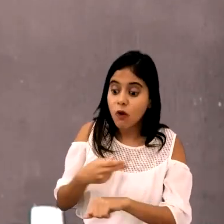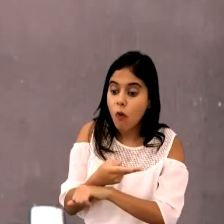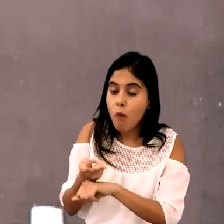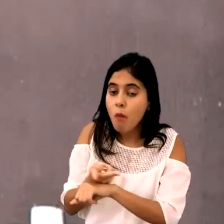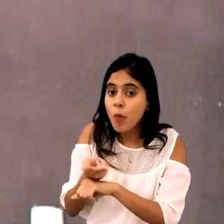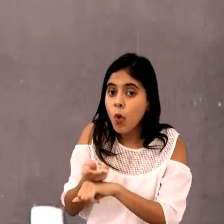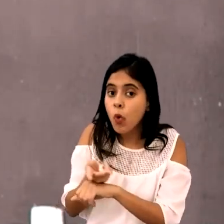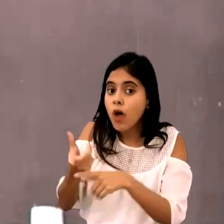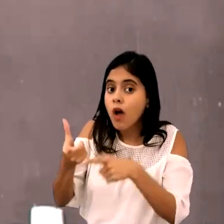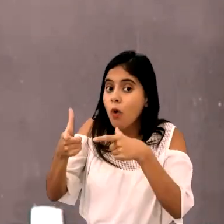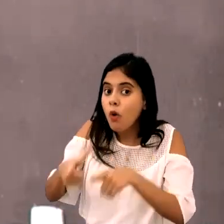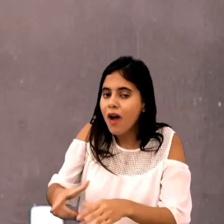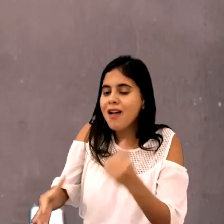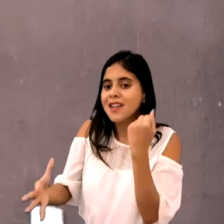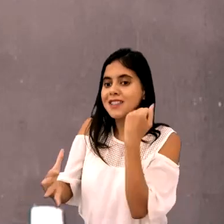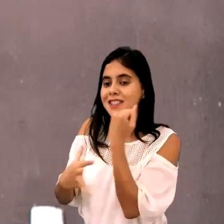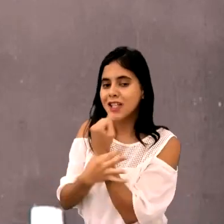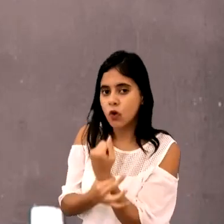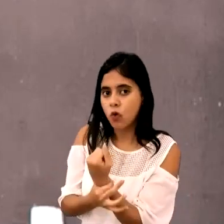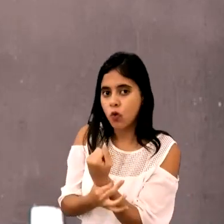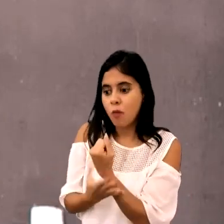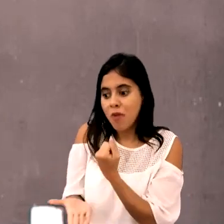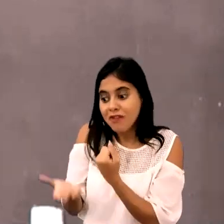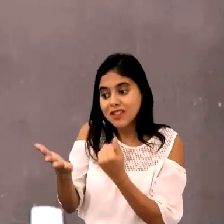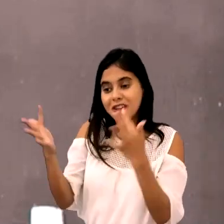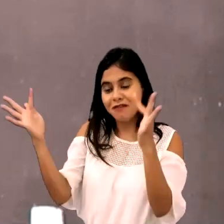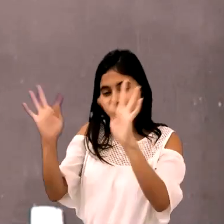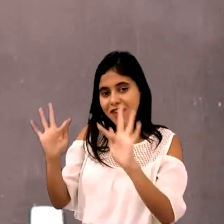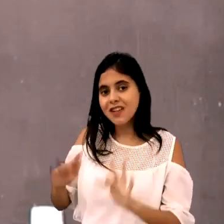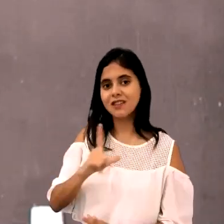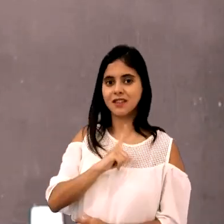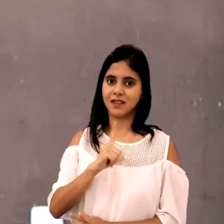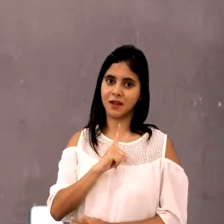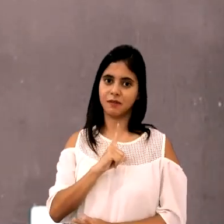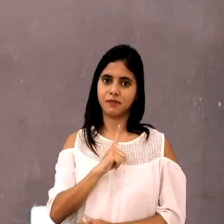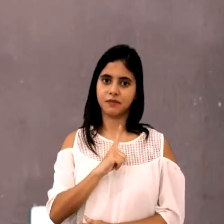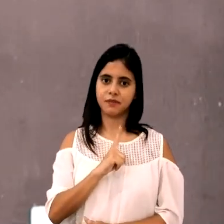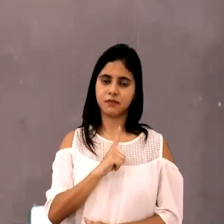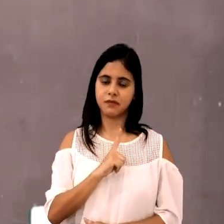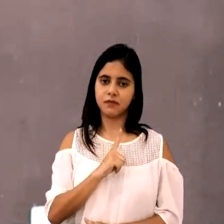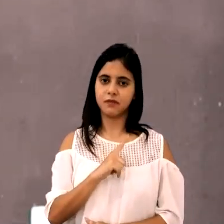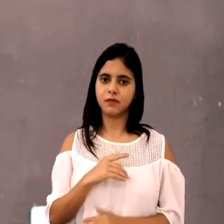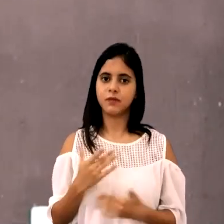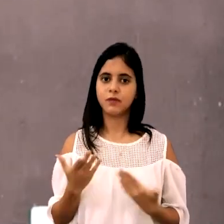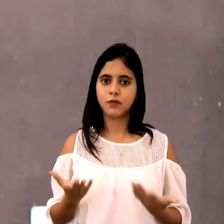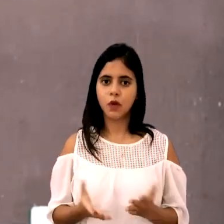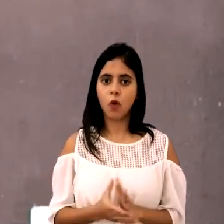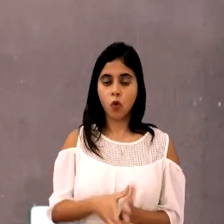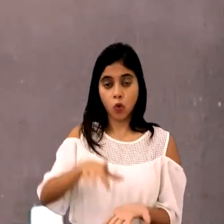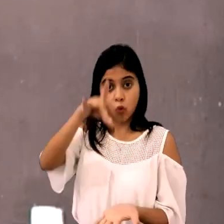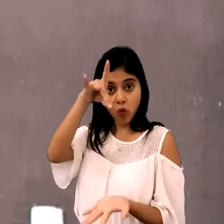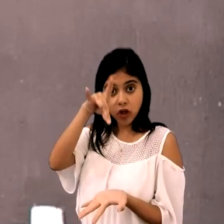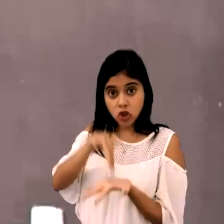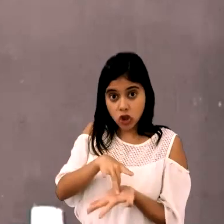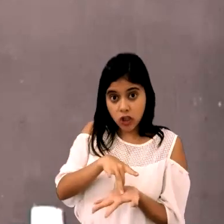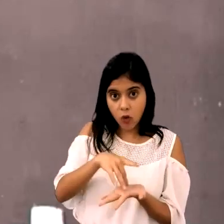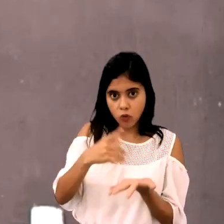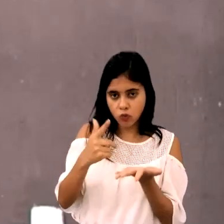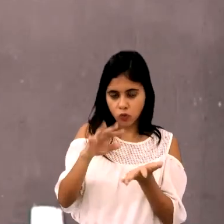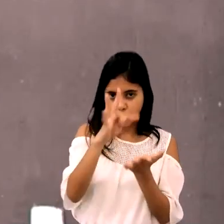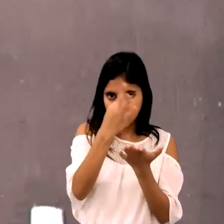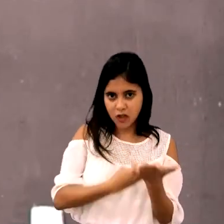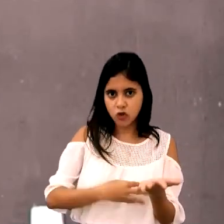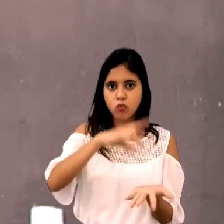lar seguro para a sua felicidade. Aí quando você vai para o original, para o hebraico,